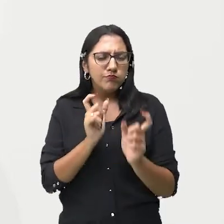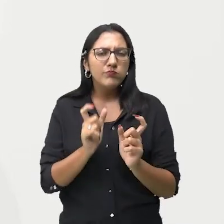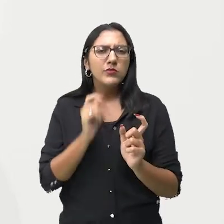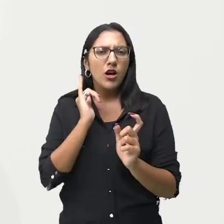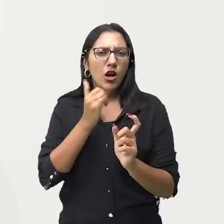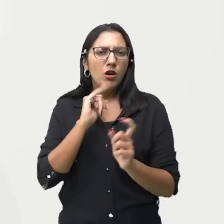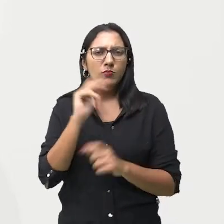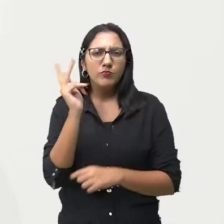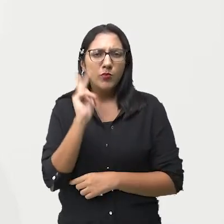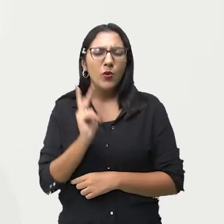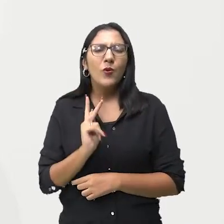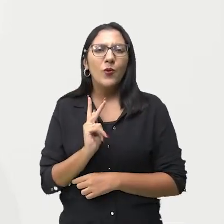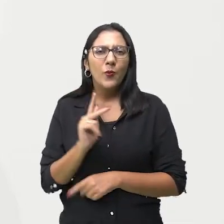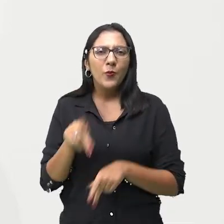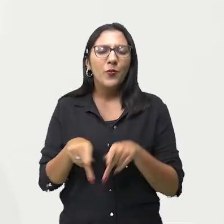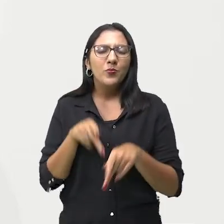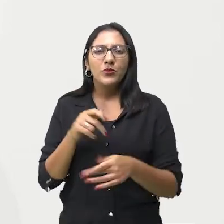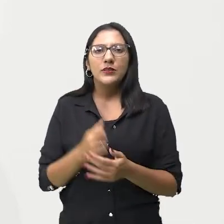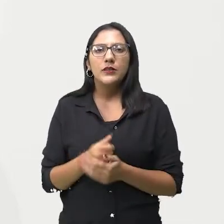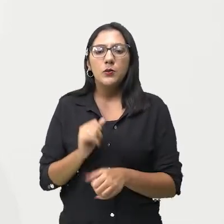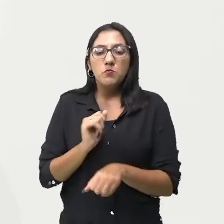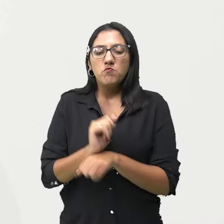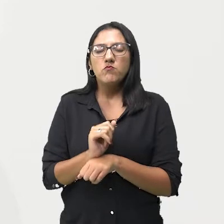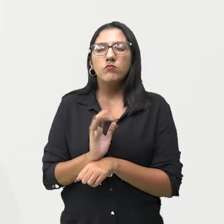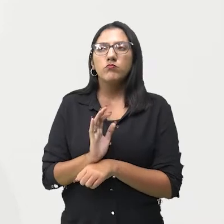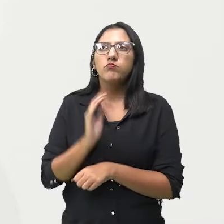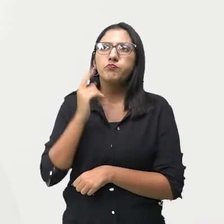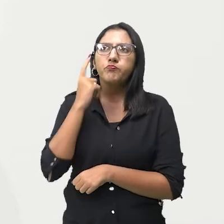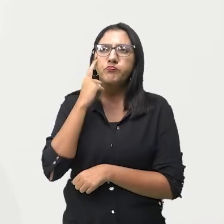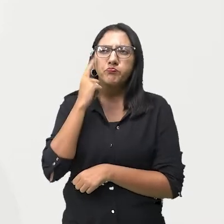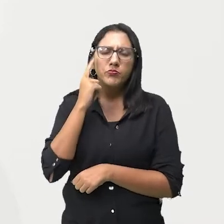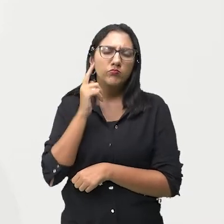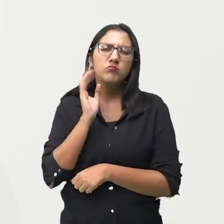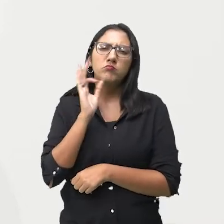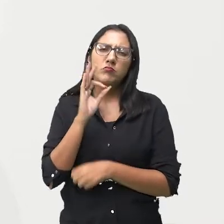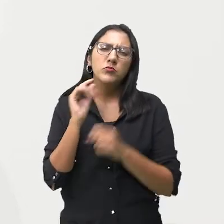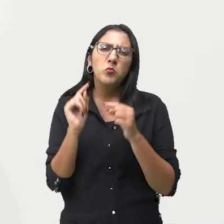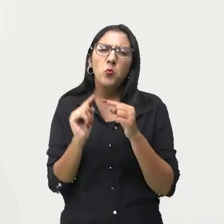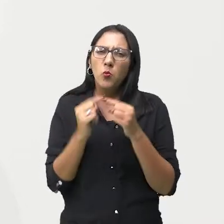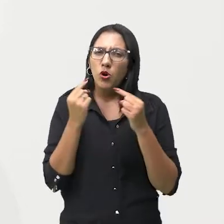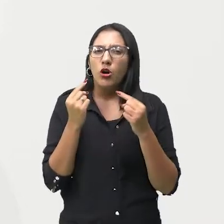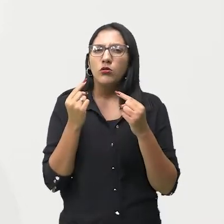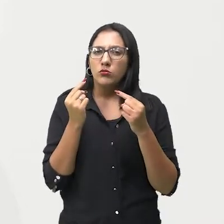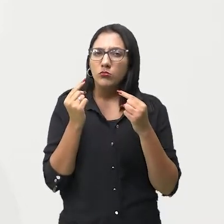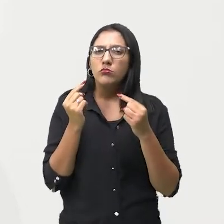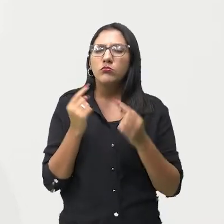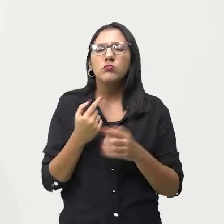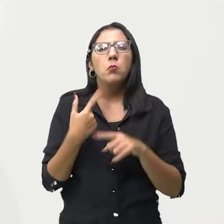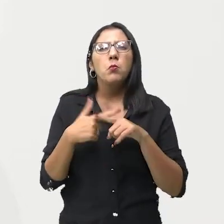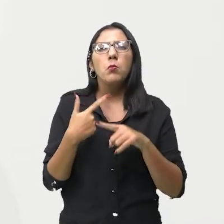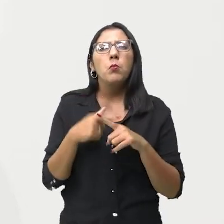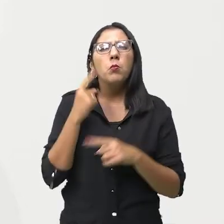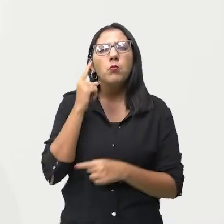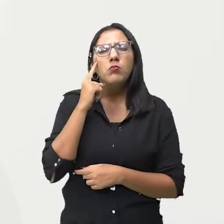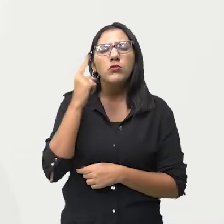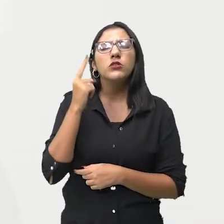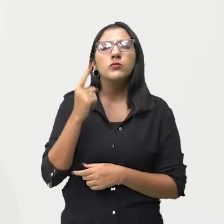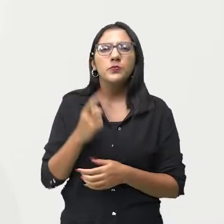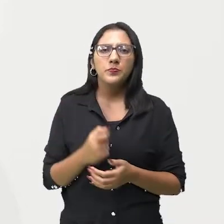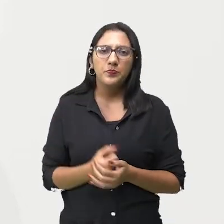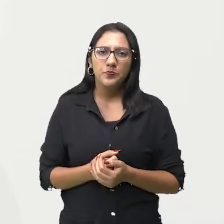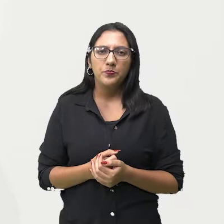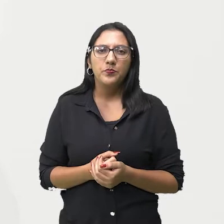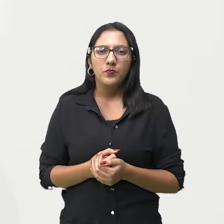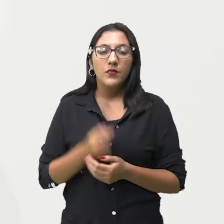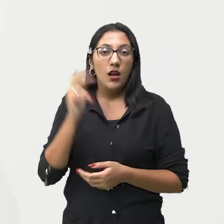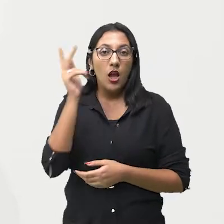conto popular, eu paro e penso que realmente isso faz sentido, não é, gente? Por quê? Porque o